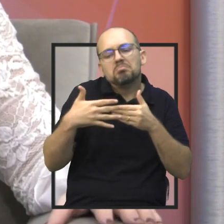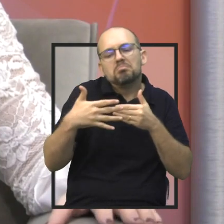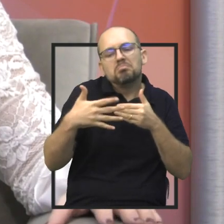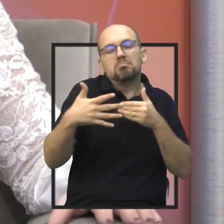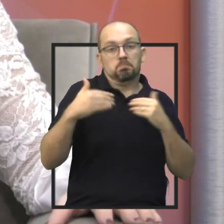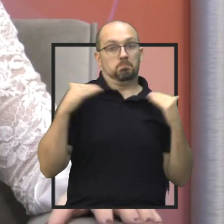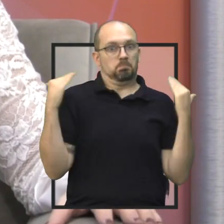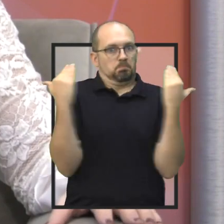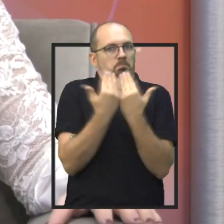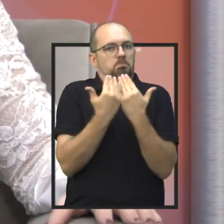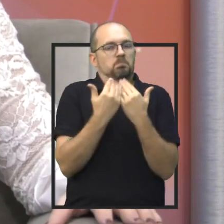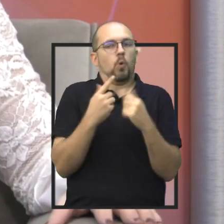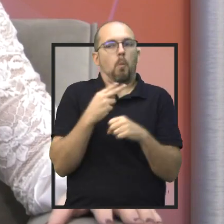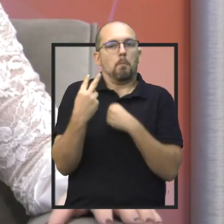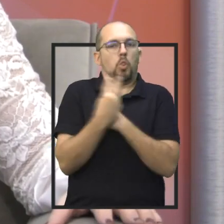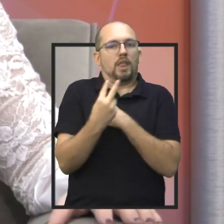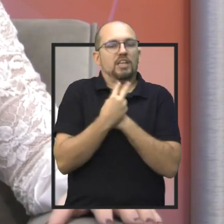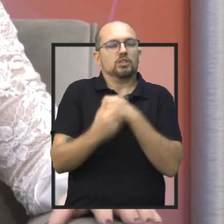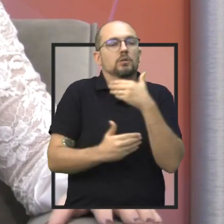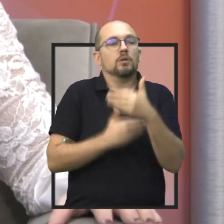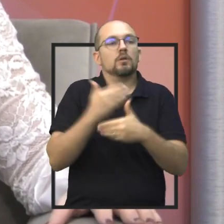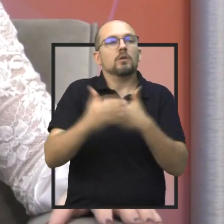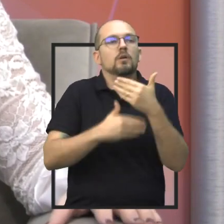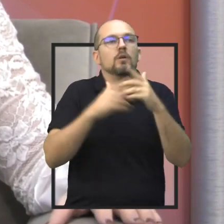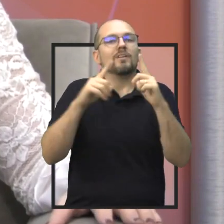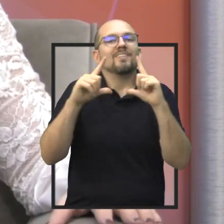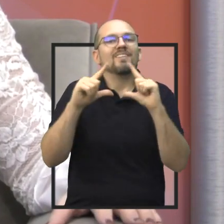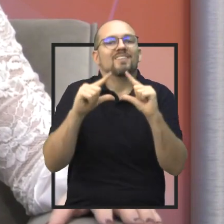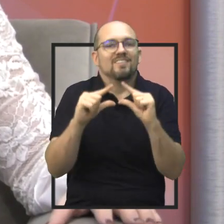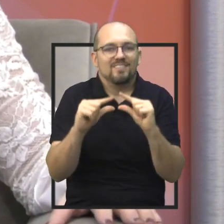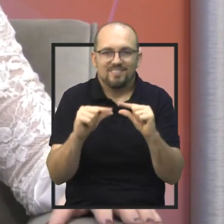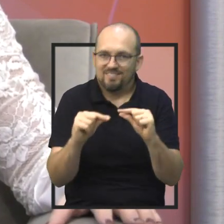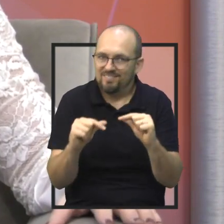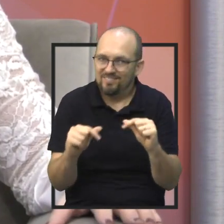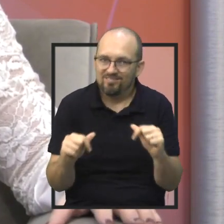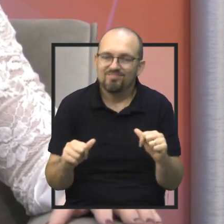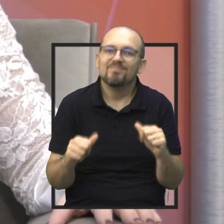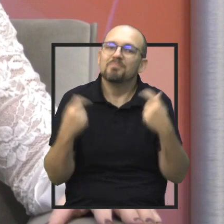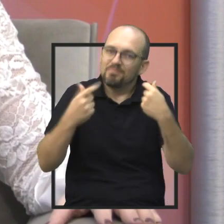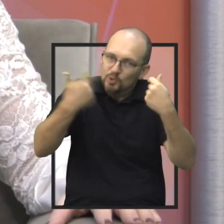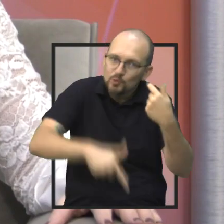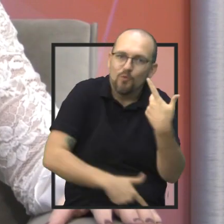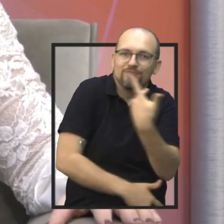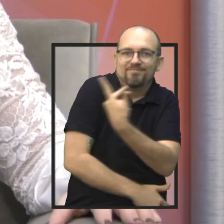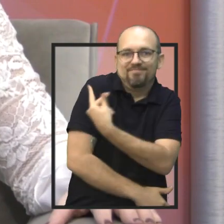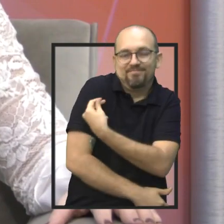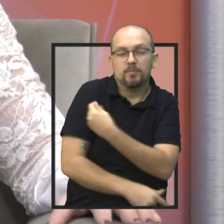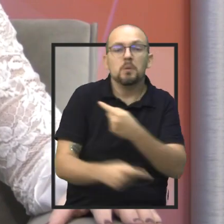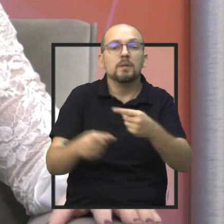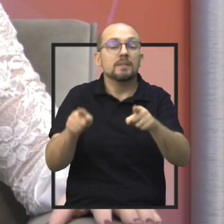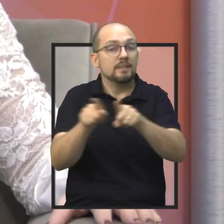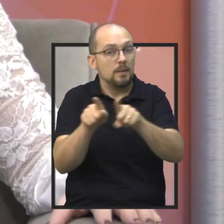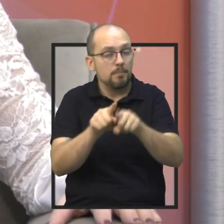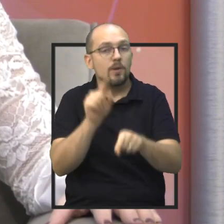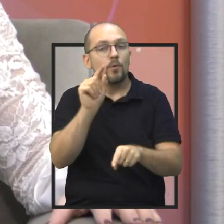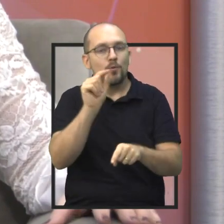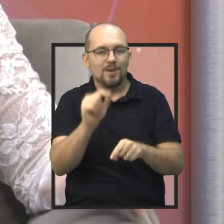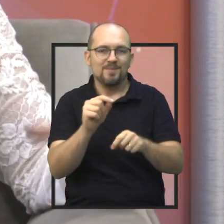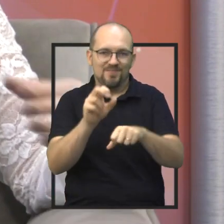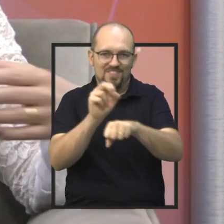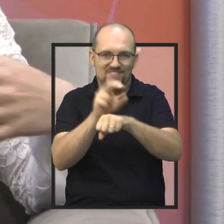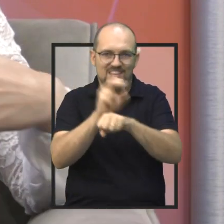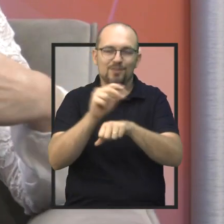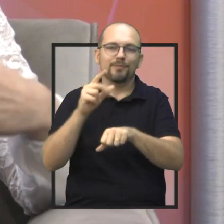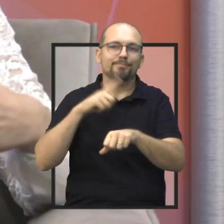tempo cai a proteção, sem contar ainda o fator mais importante, que é a mutação que esses vírus sofrem. Então, como esses vírus sofrem